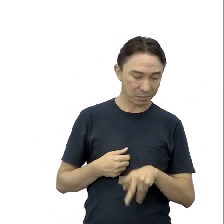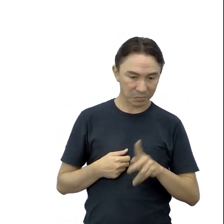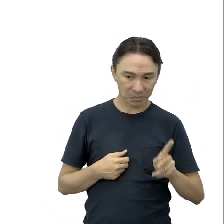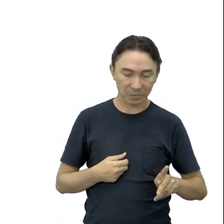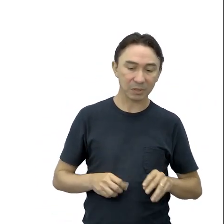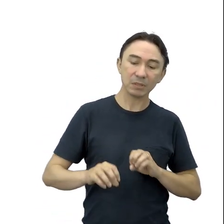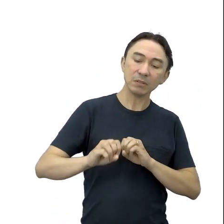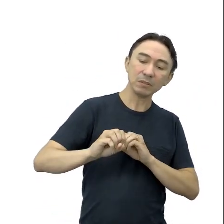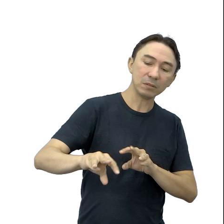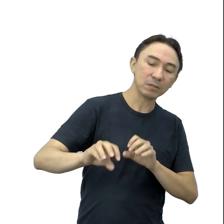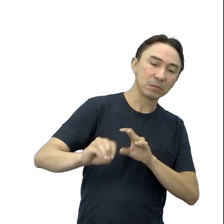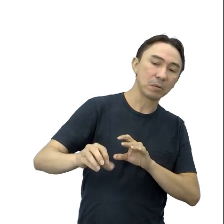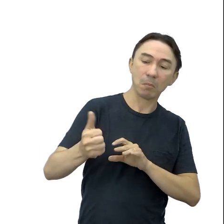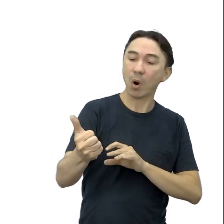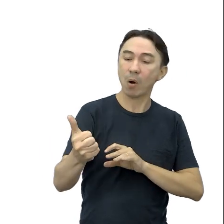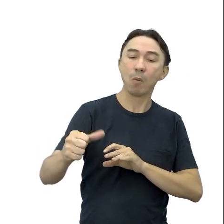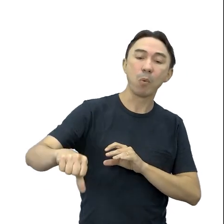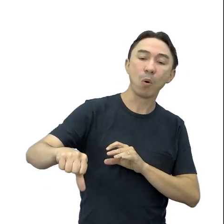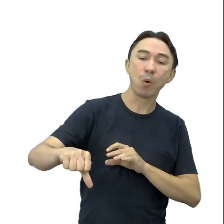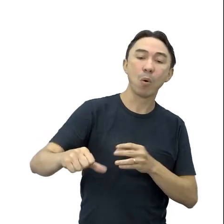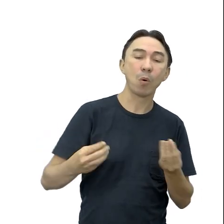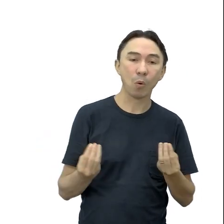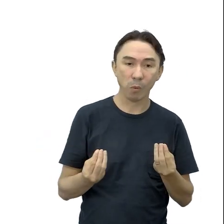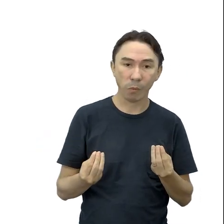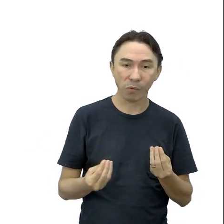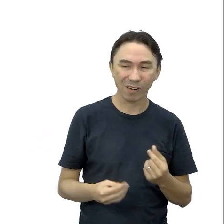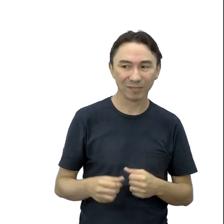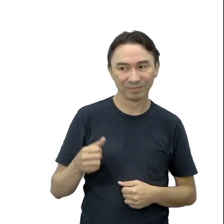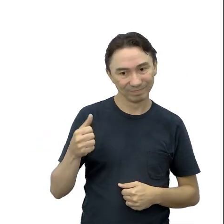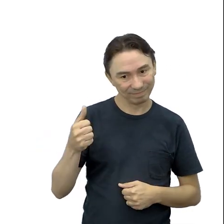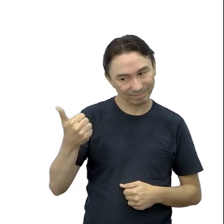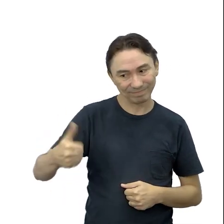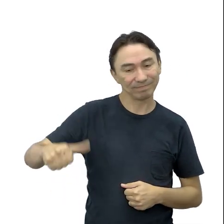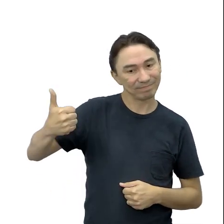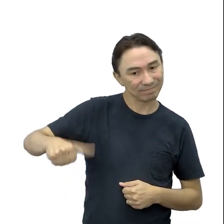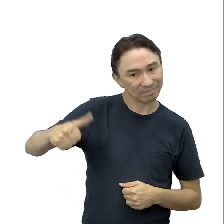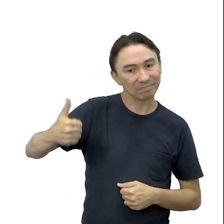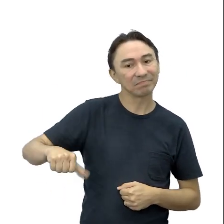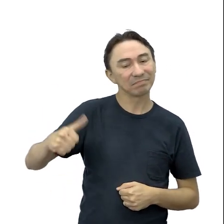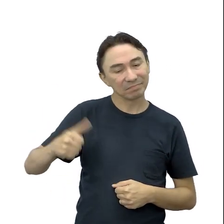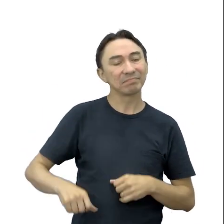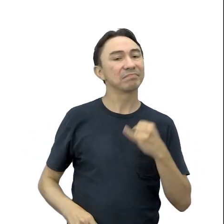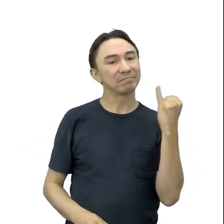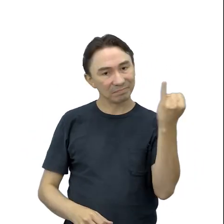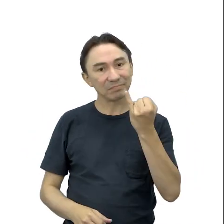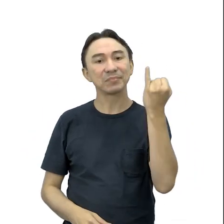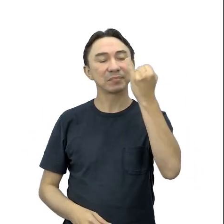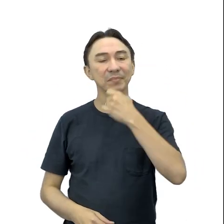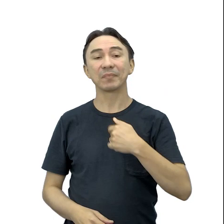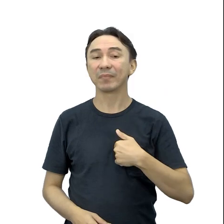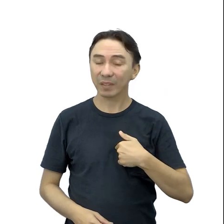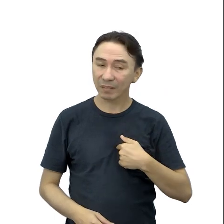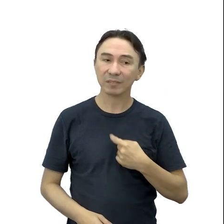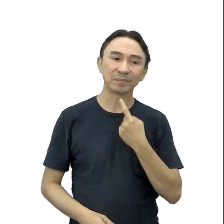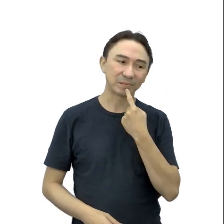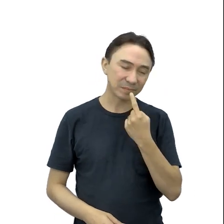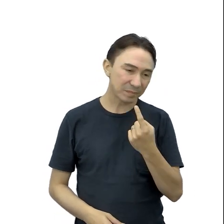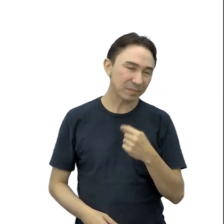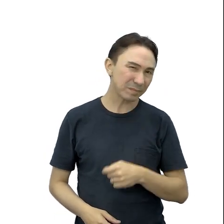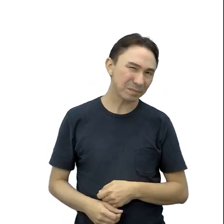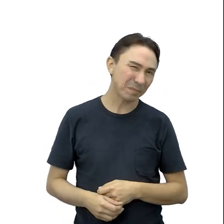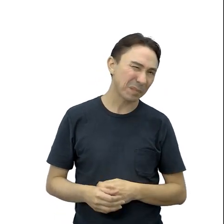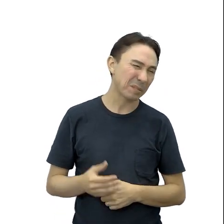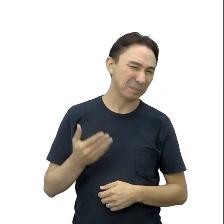Então, é bacana essas avaliações, né, eu falo que eu gosto muito de falar sobre avaliação. Eu comecei a